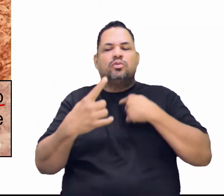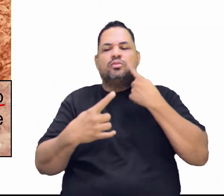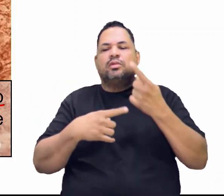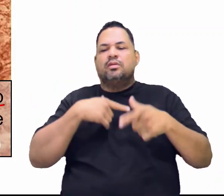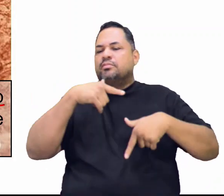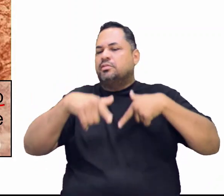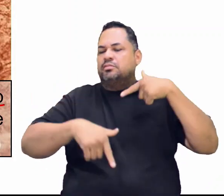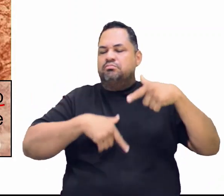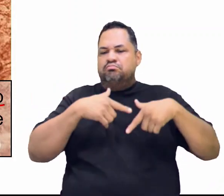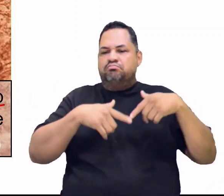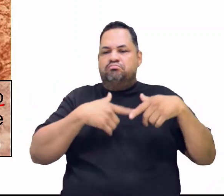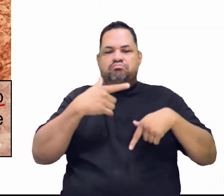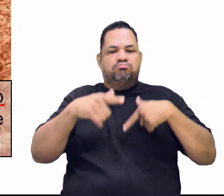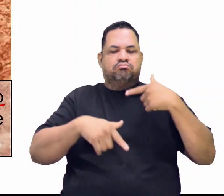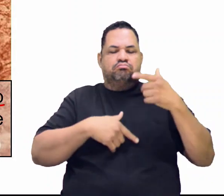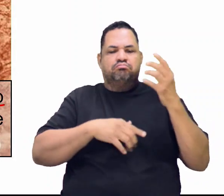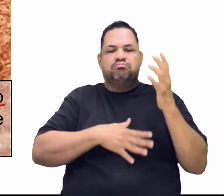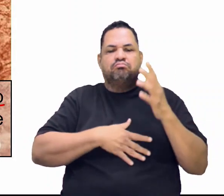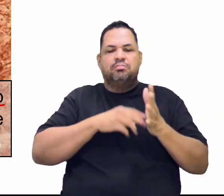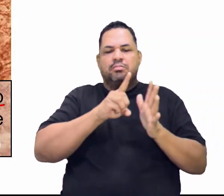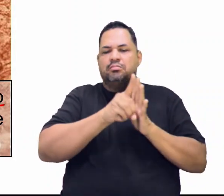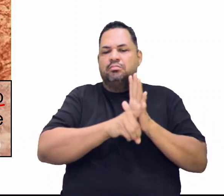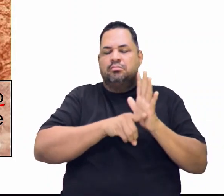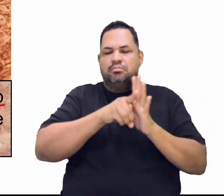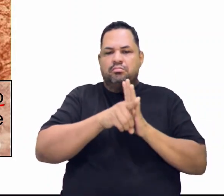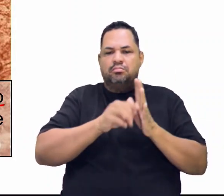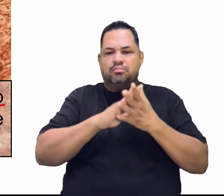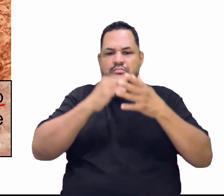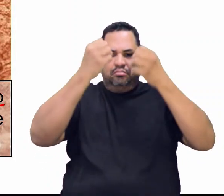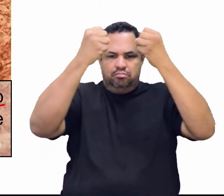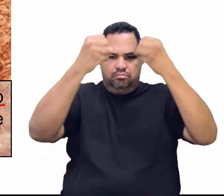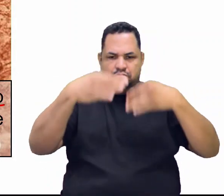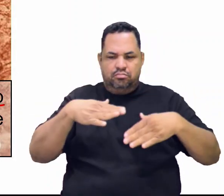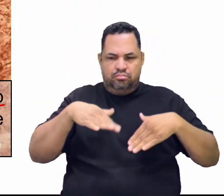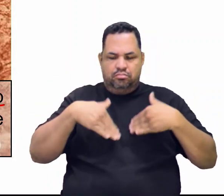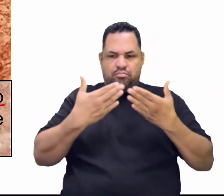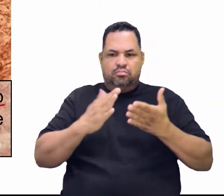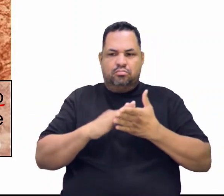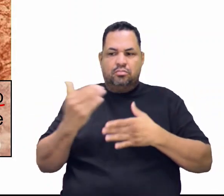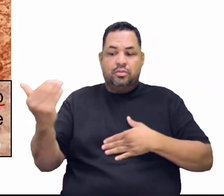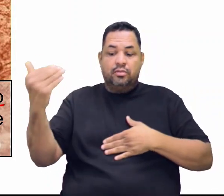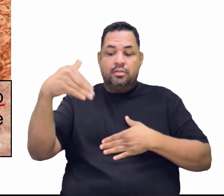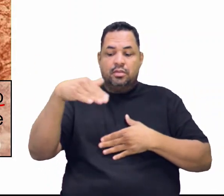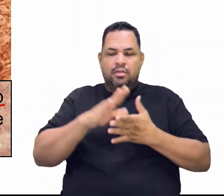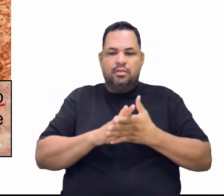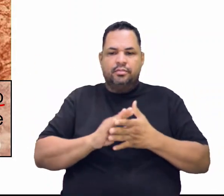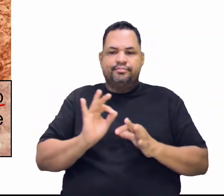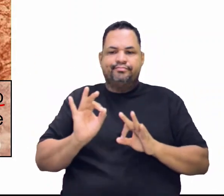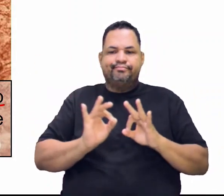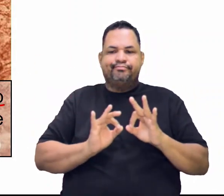dos Seringais. E eu expliquei isso aqui na aula, que quando o cara vinha para cá,